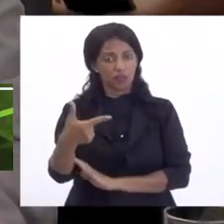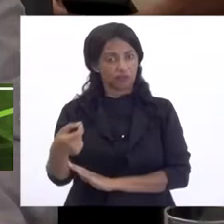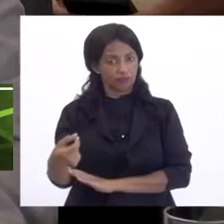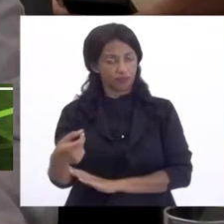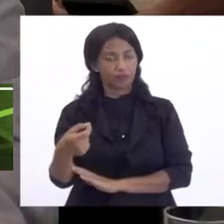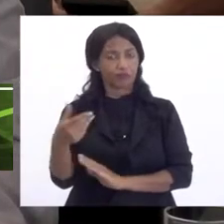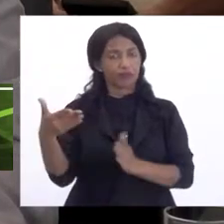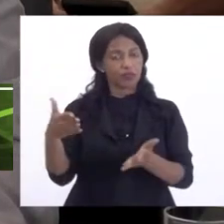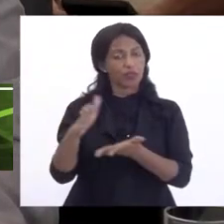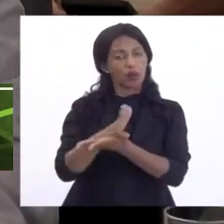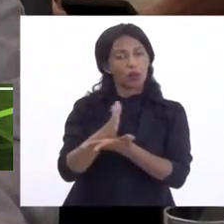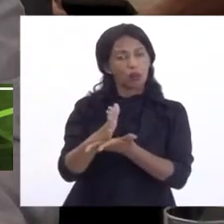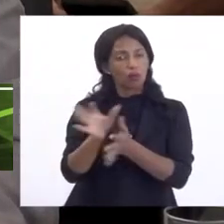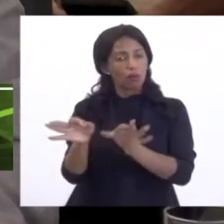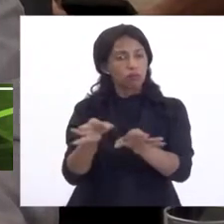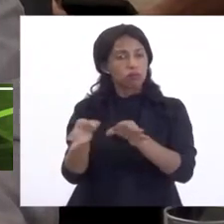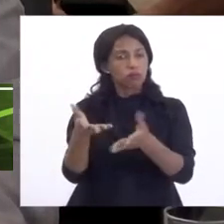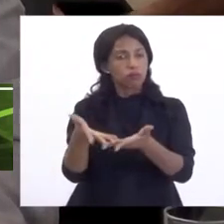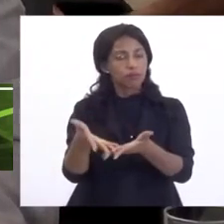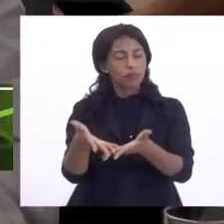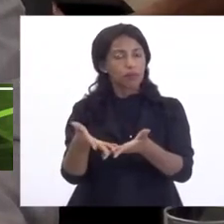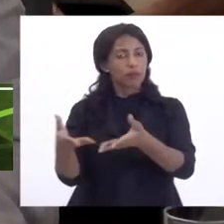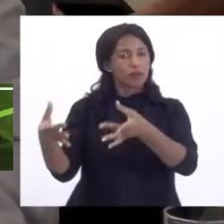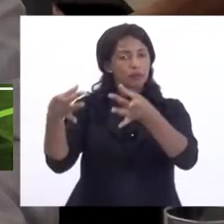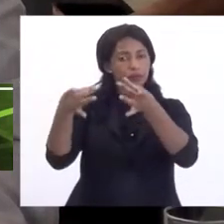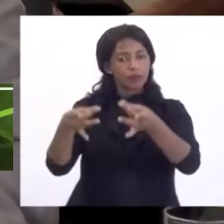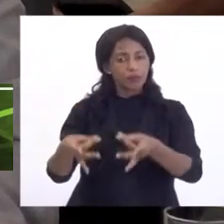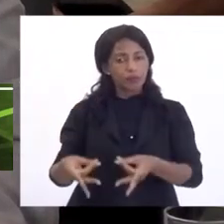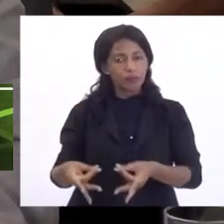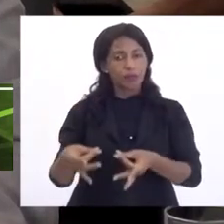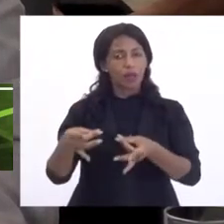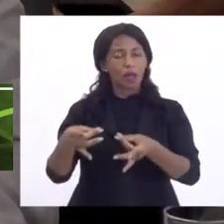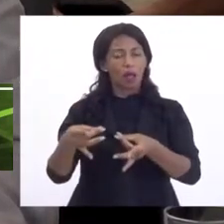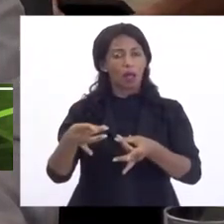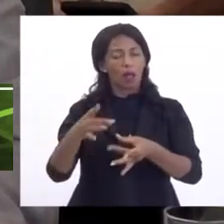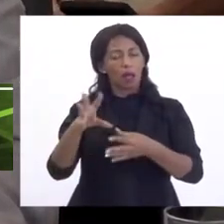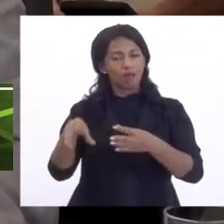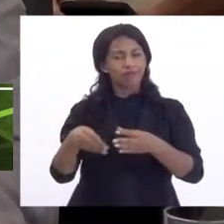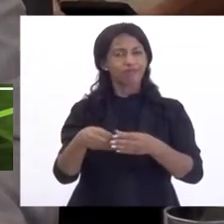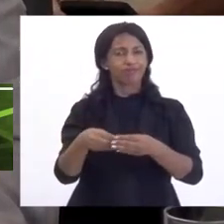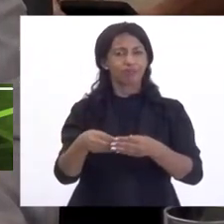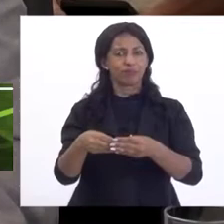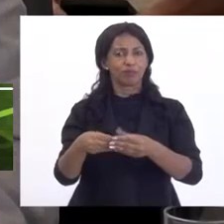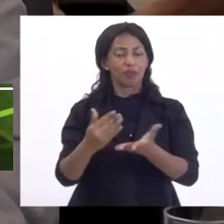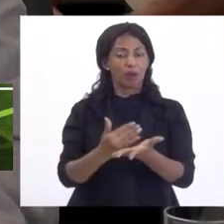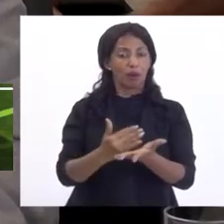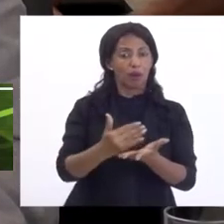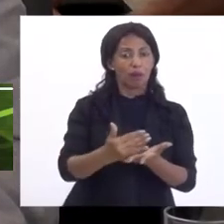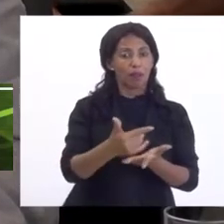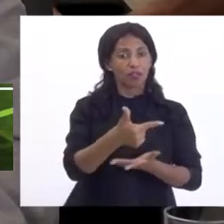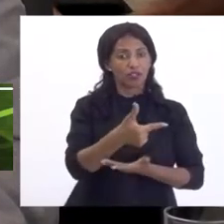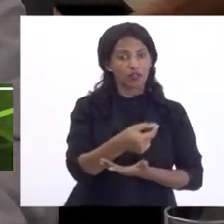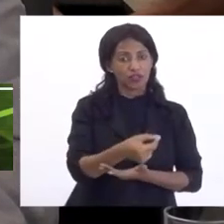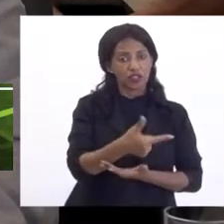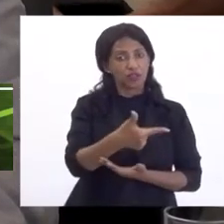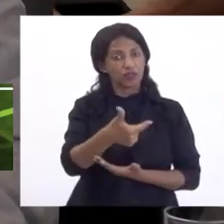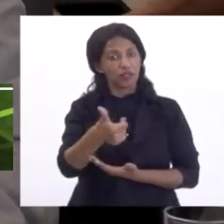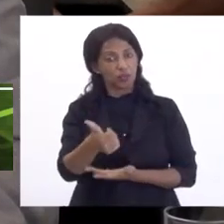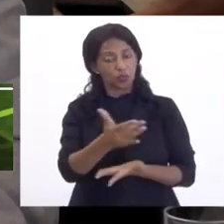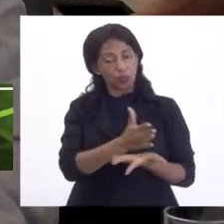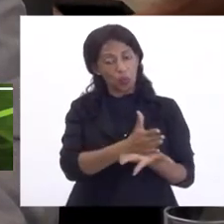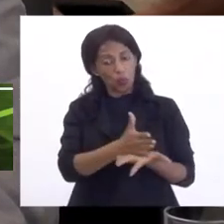que, de alguma forma, definiu os critérios adotando. Então, a partir de 2021,